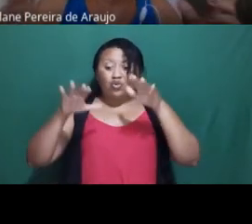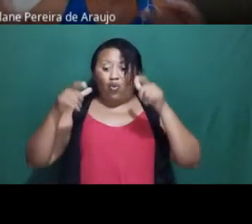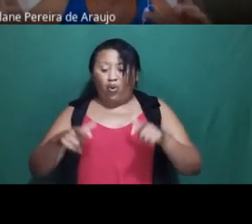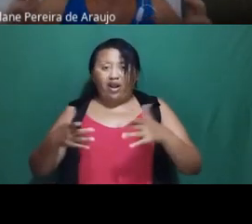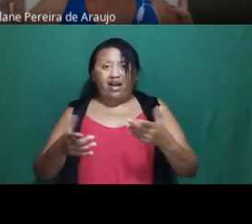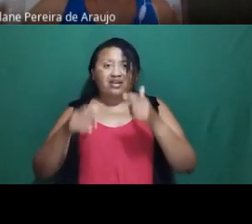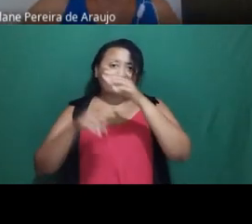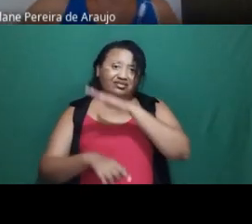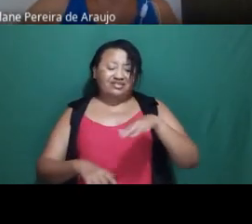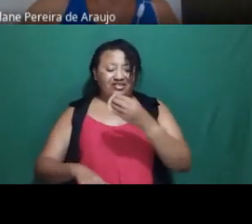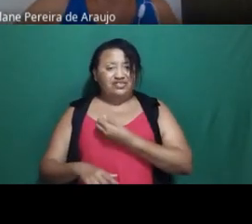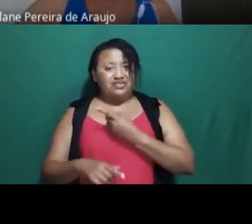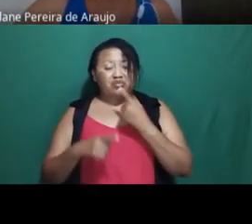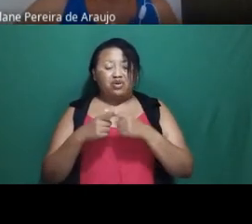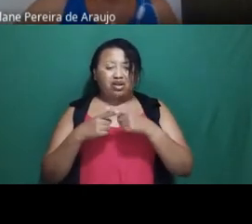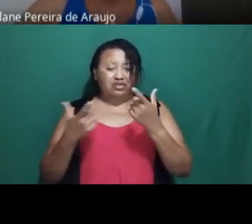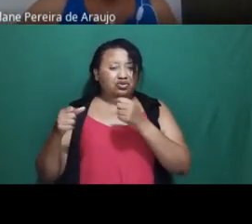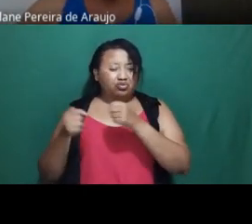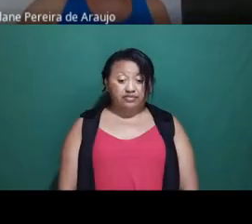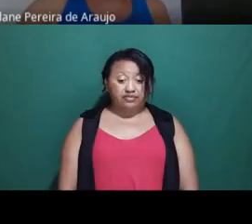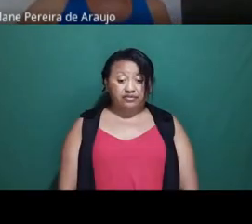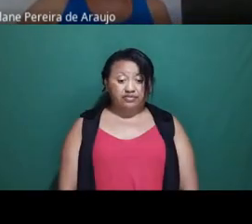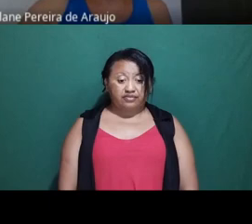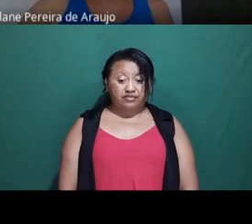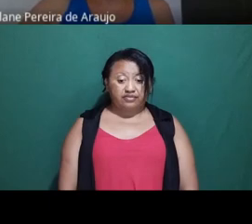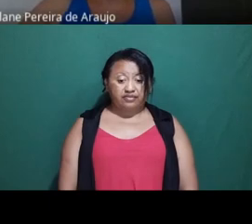por conta das relações de poder ok